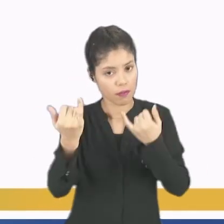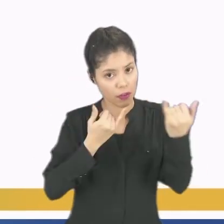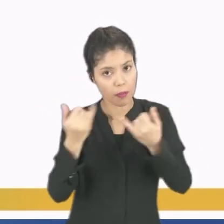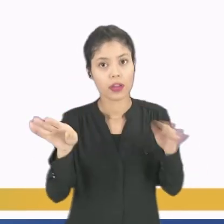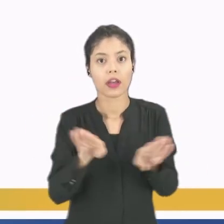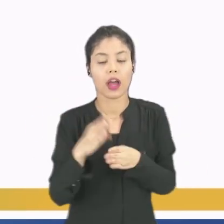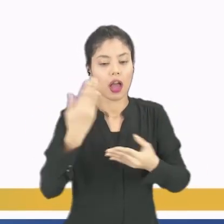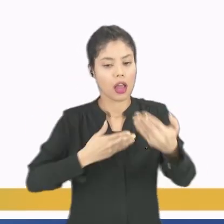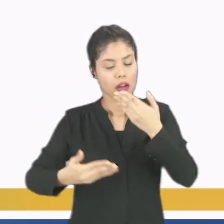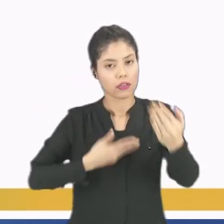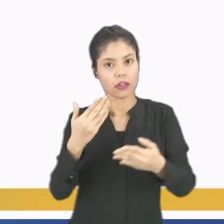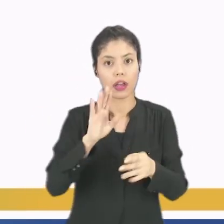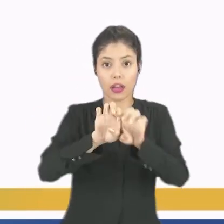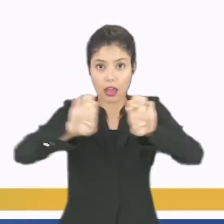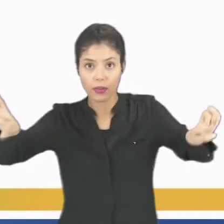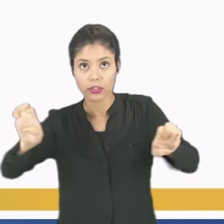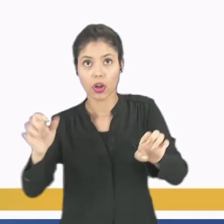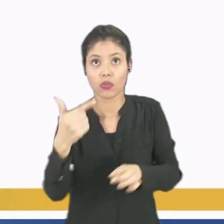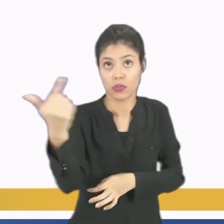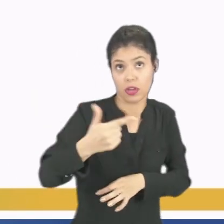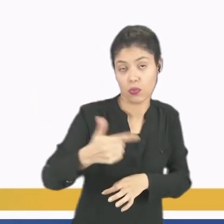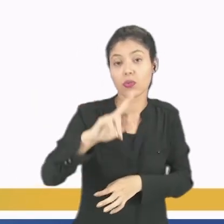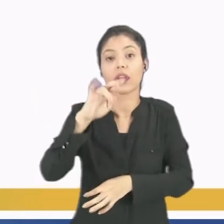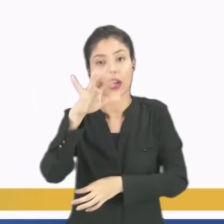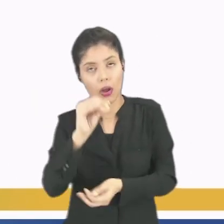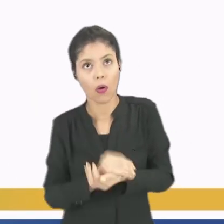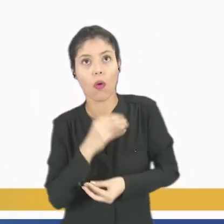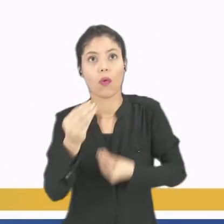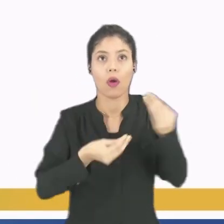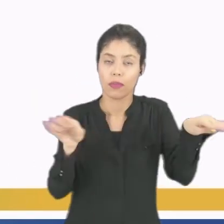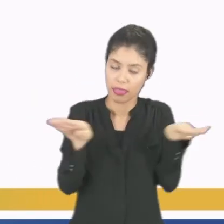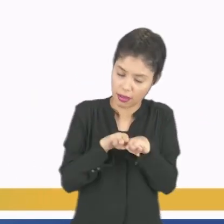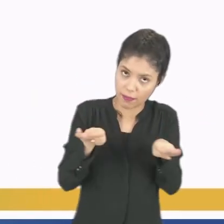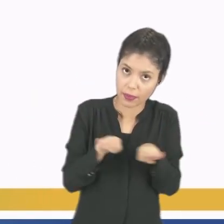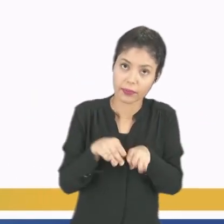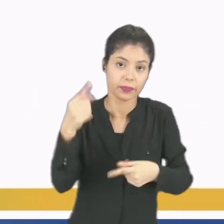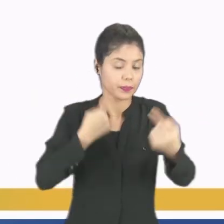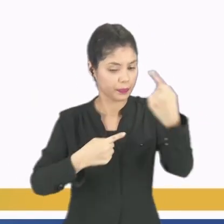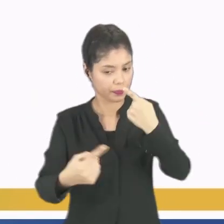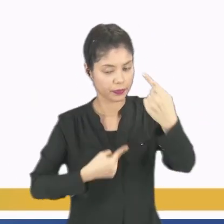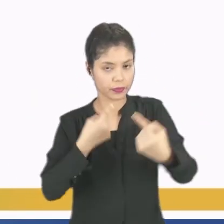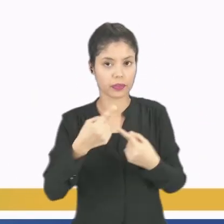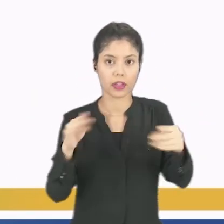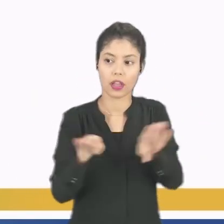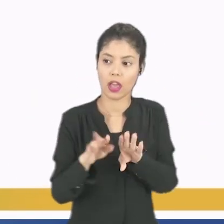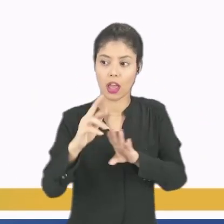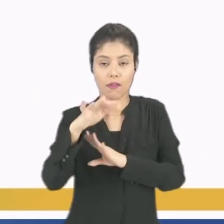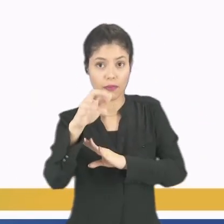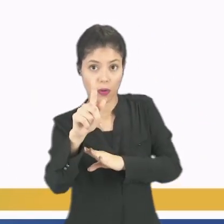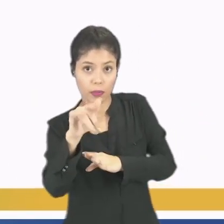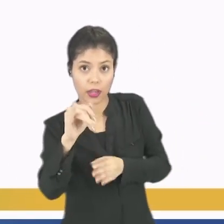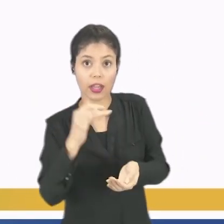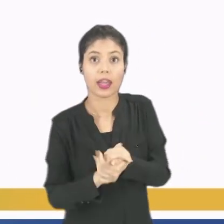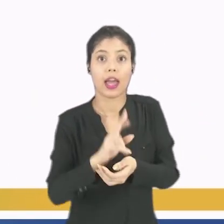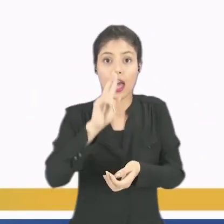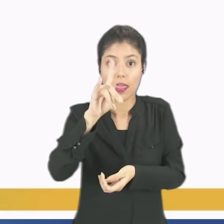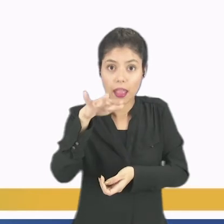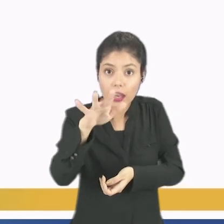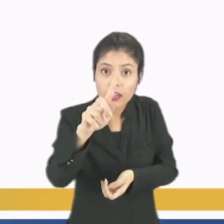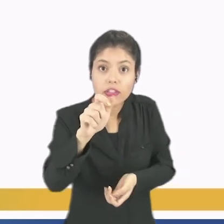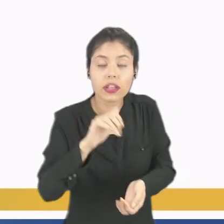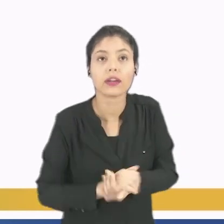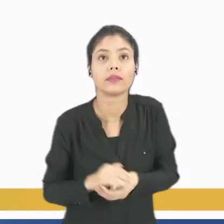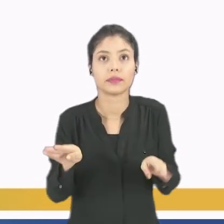relacionadas à equação tipo do segundo grau, como também relacionado às formas de geometria analítica. Um exemplo aqui,